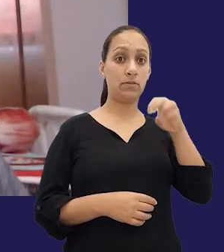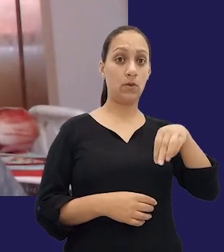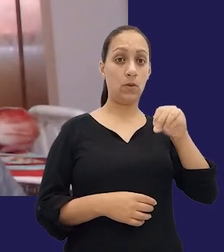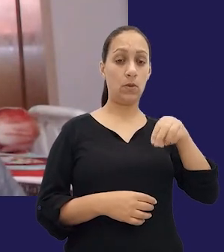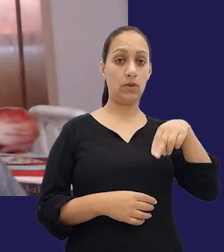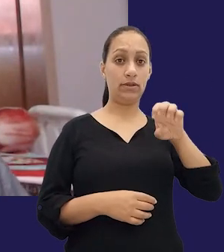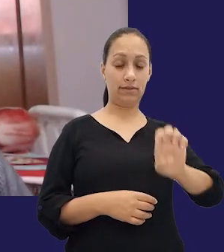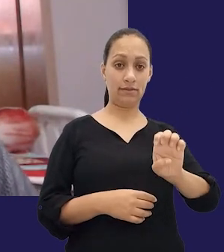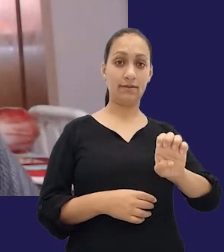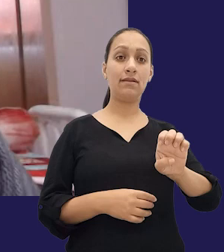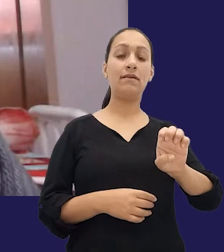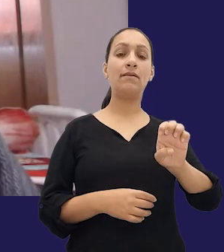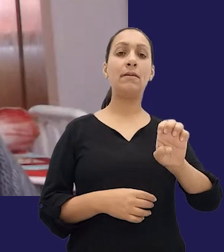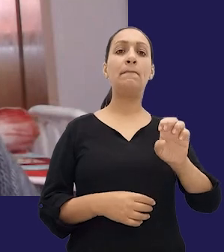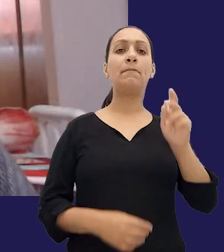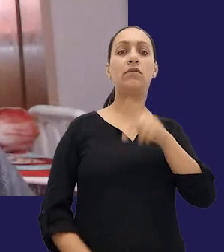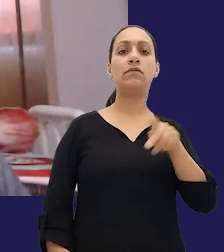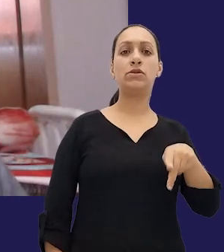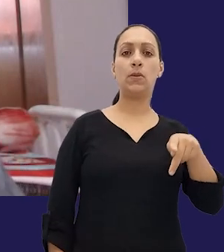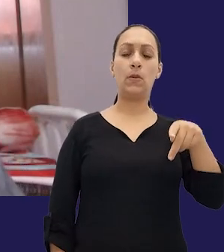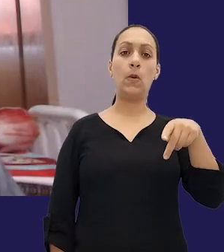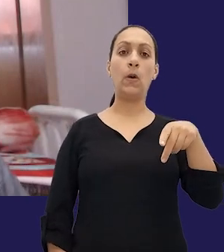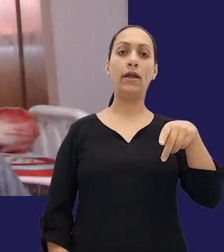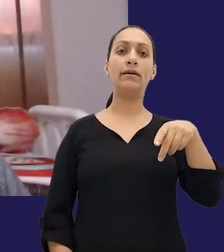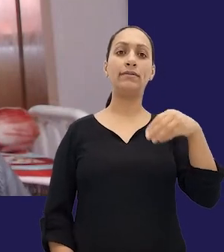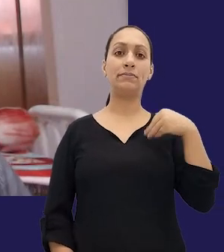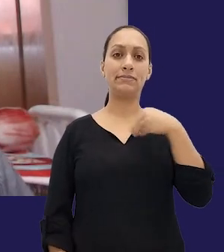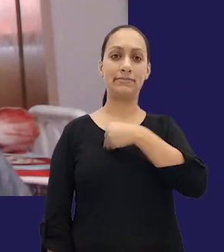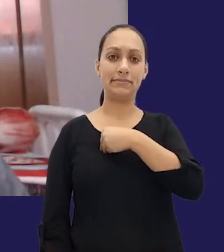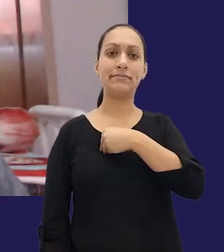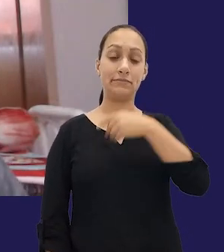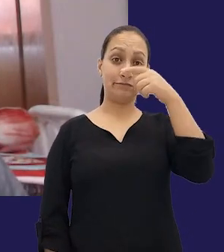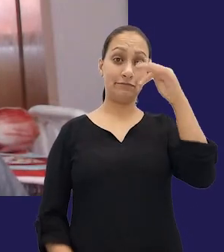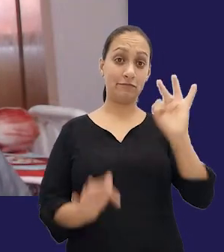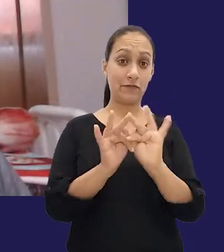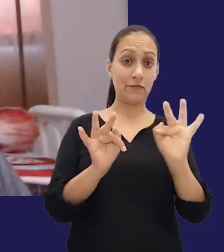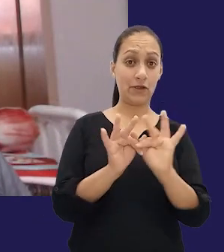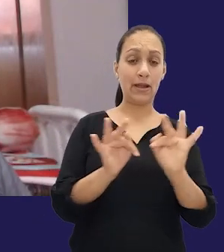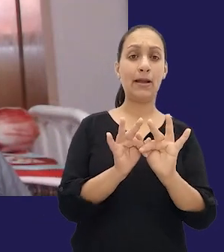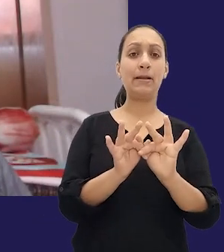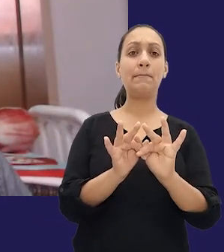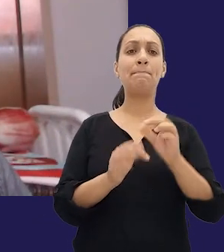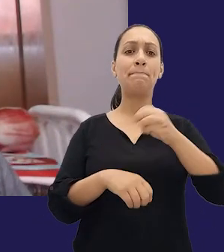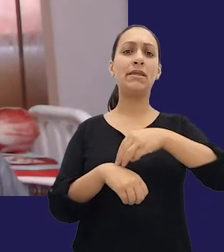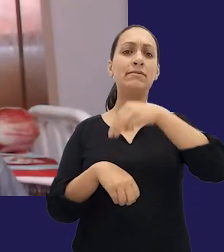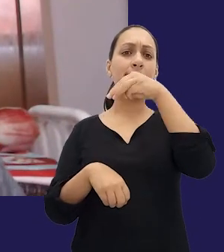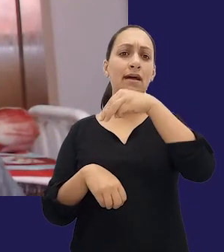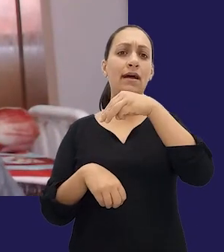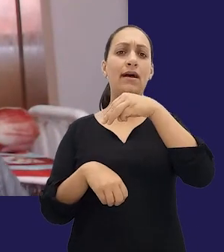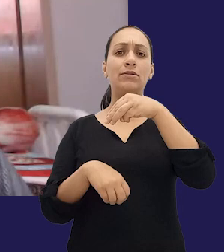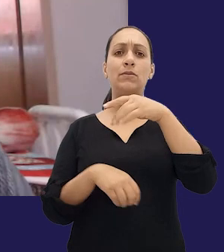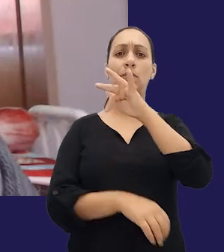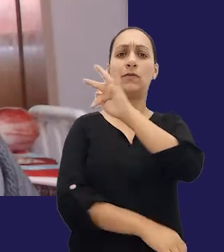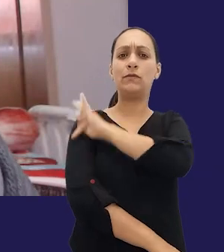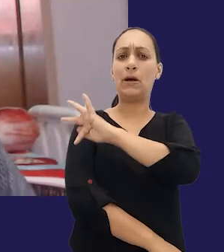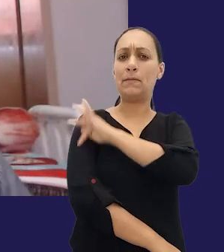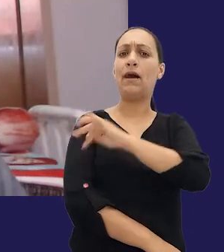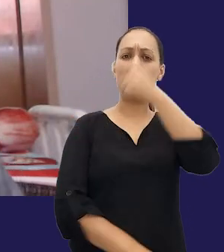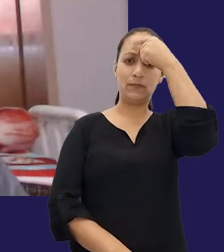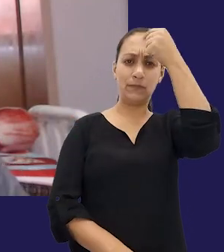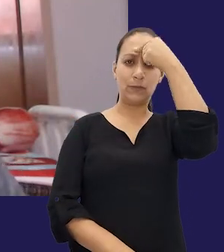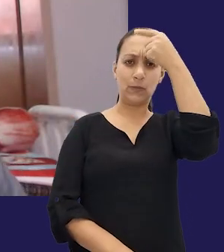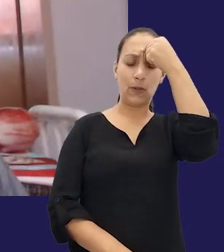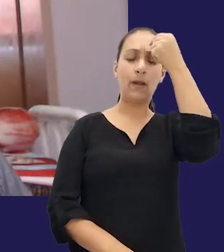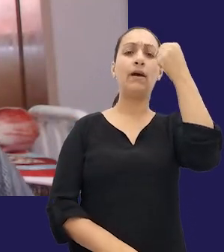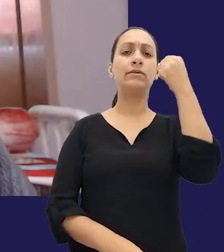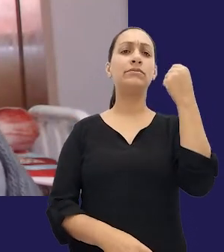da Universidade Fevale e do mestrado acadêmico em Virologia. Ela possui graduação em Farmácia, especialização em Microbiologia